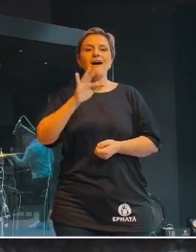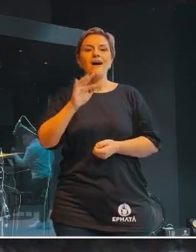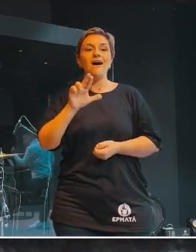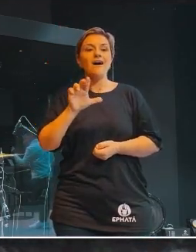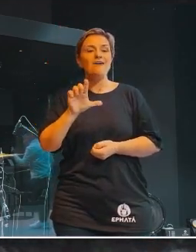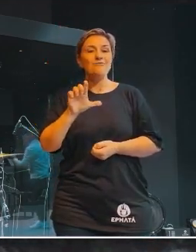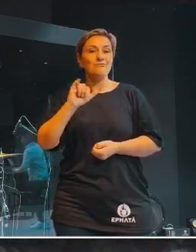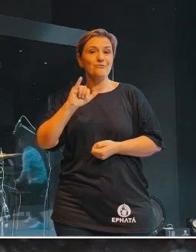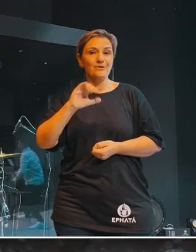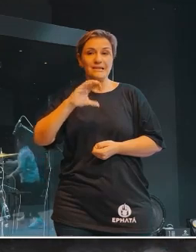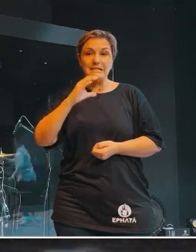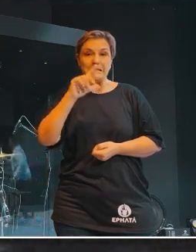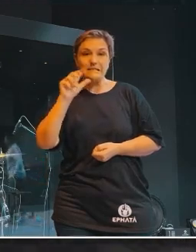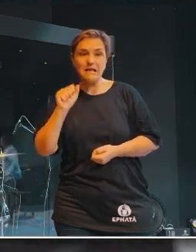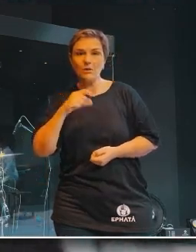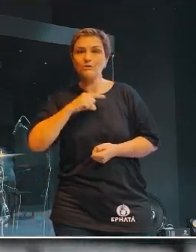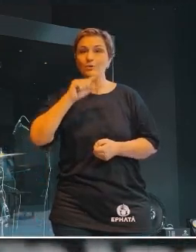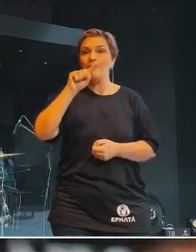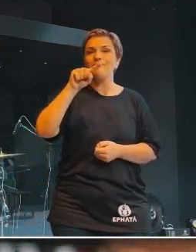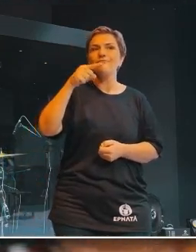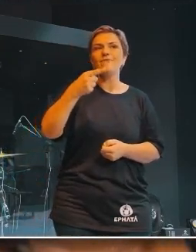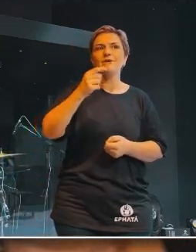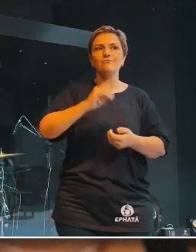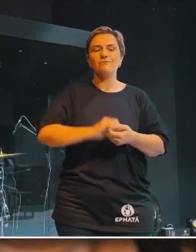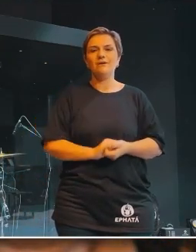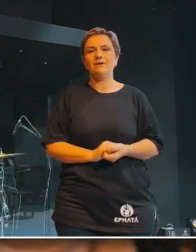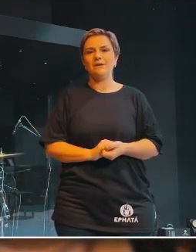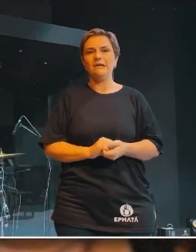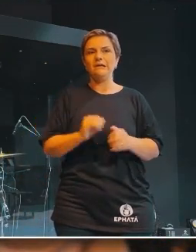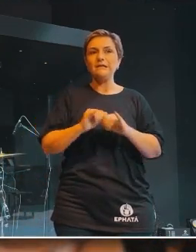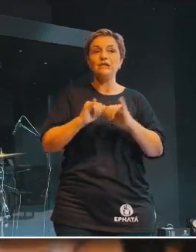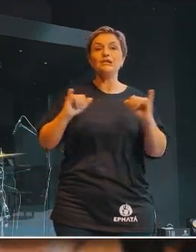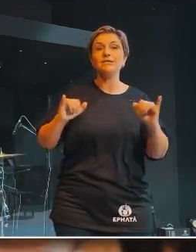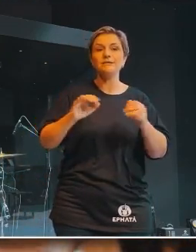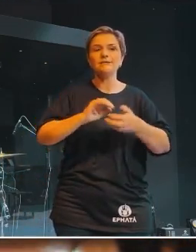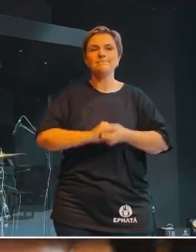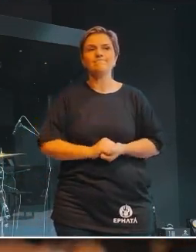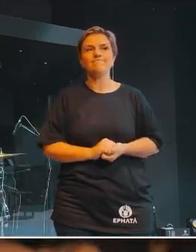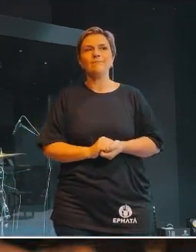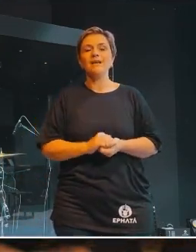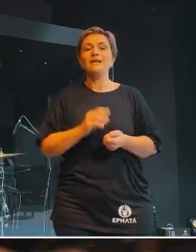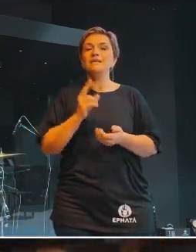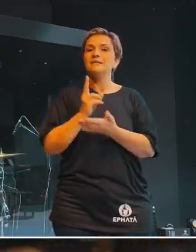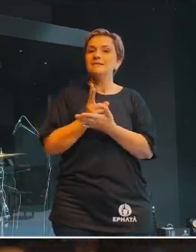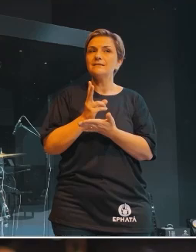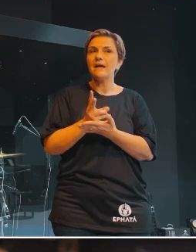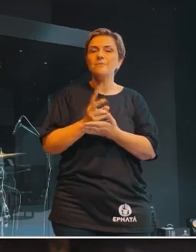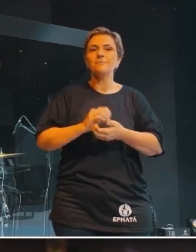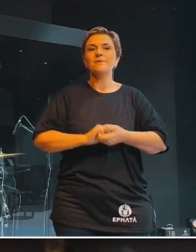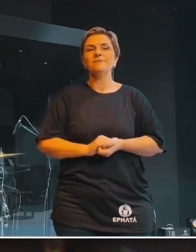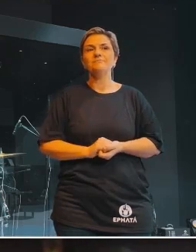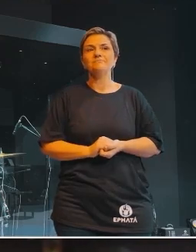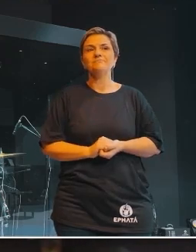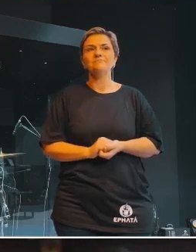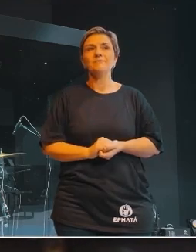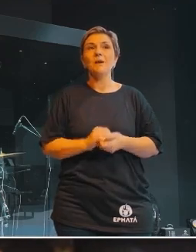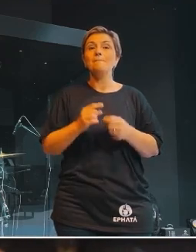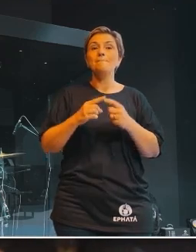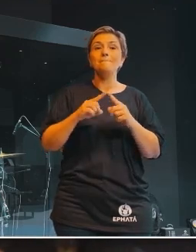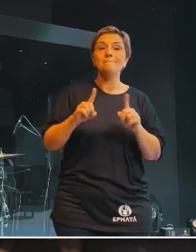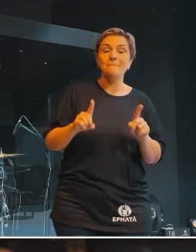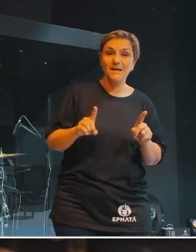dessa vírgula tem uma conjunção adversativa que diz: todavia, mas,